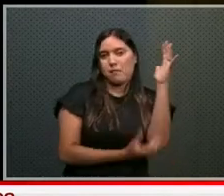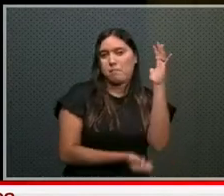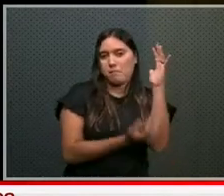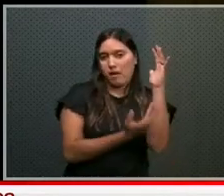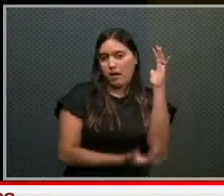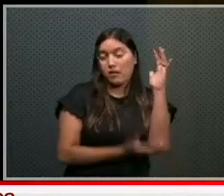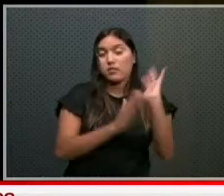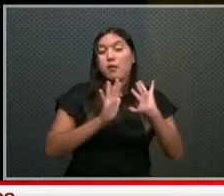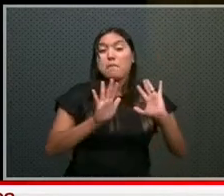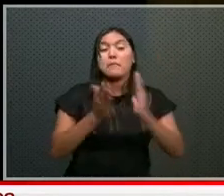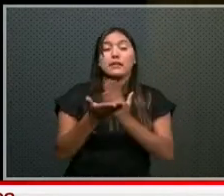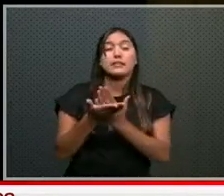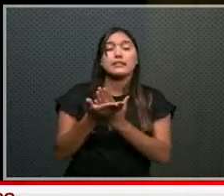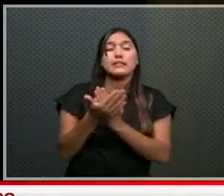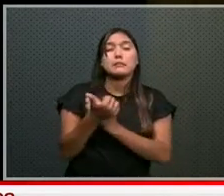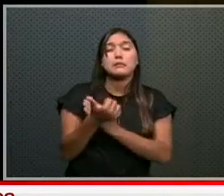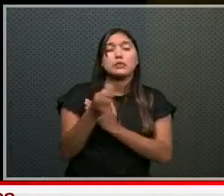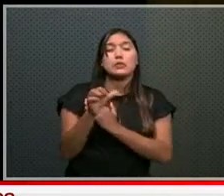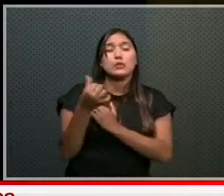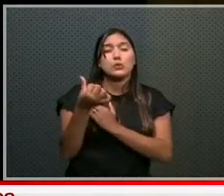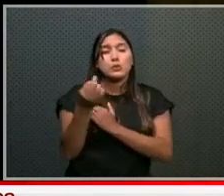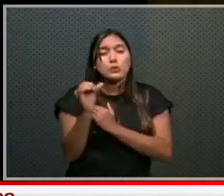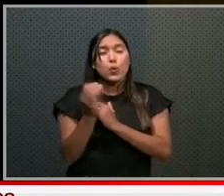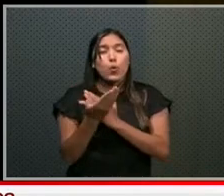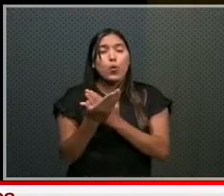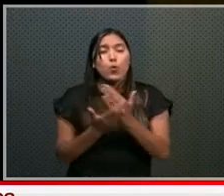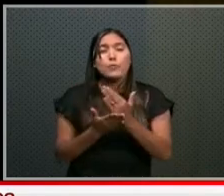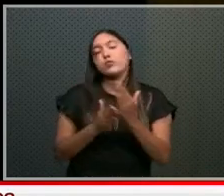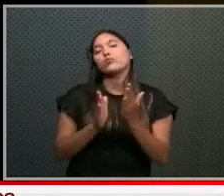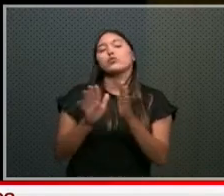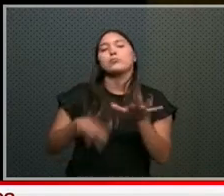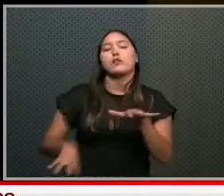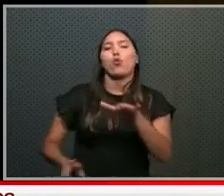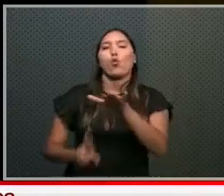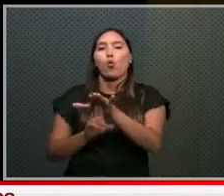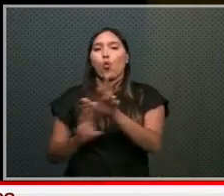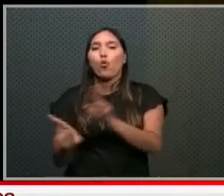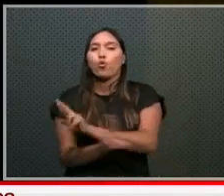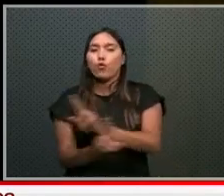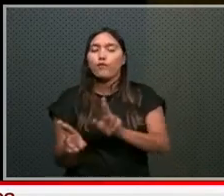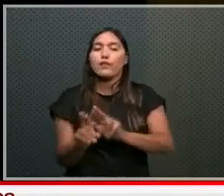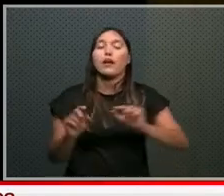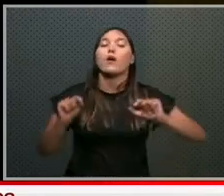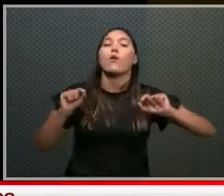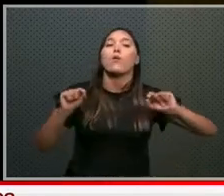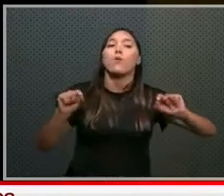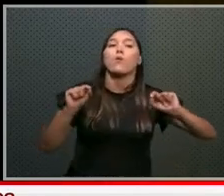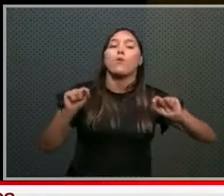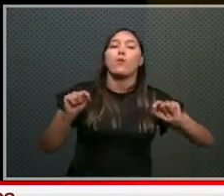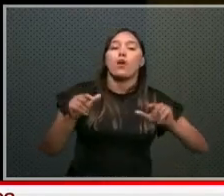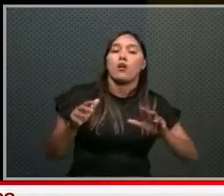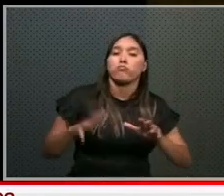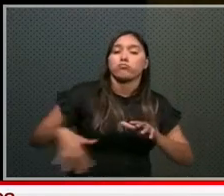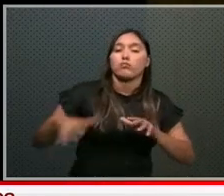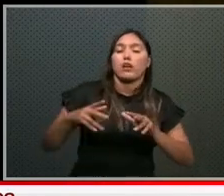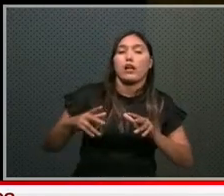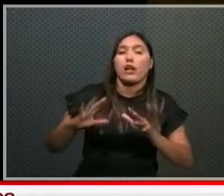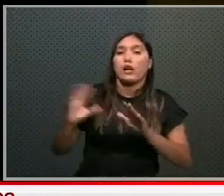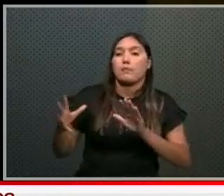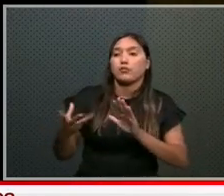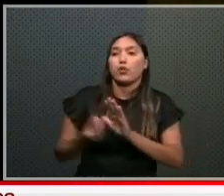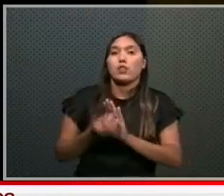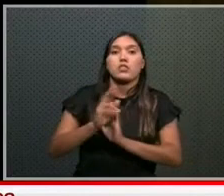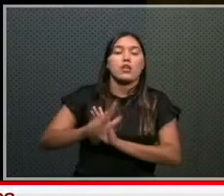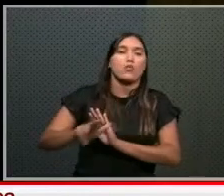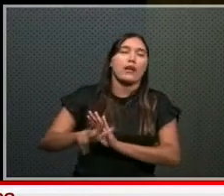a abertura dos grandes Empreendimentos principalmente os eixos rodoviários a nossa civilização amazônica ela deixa de se caracterizar por